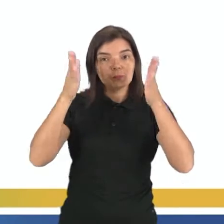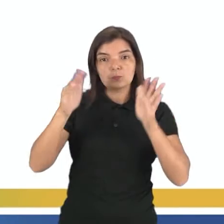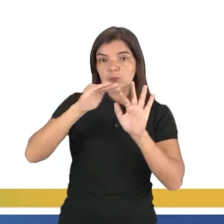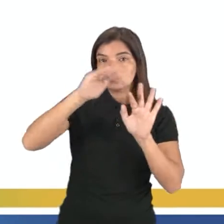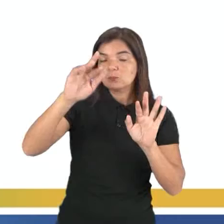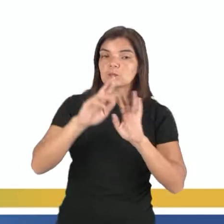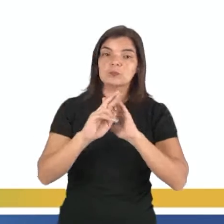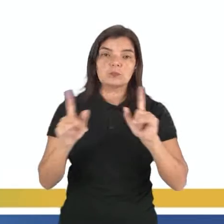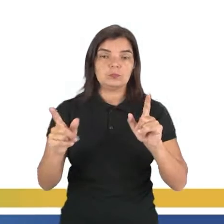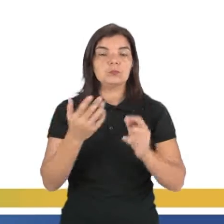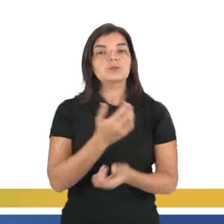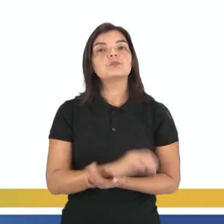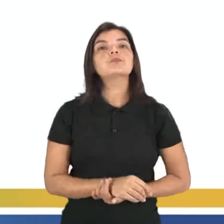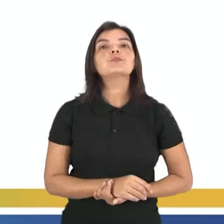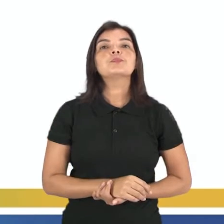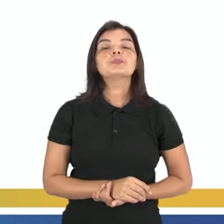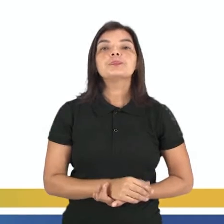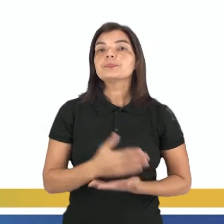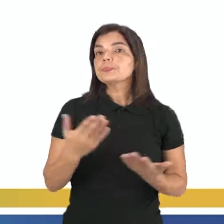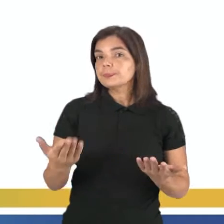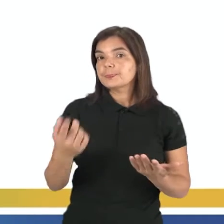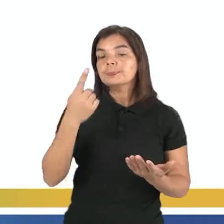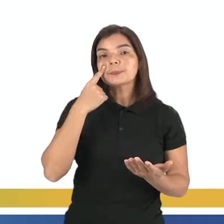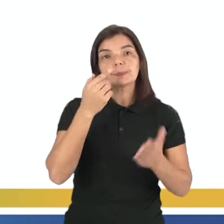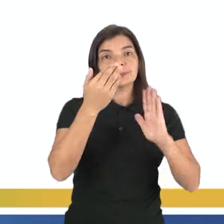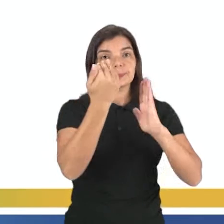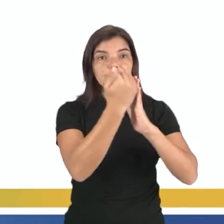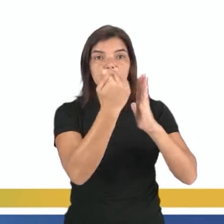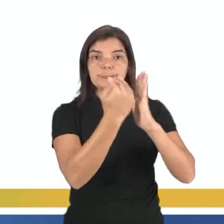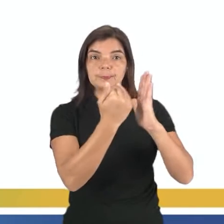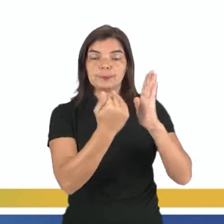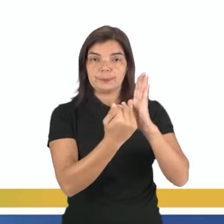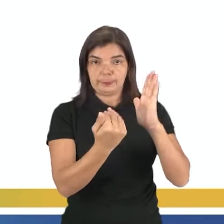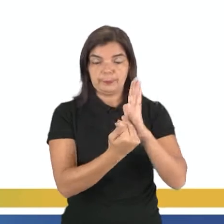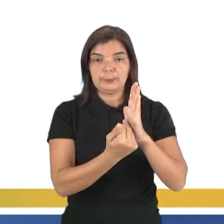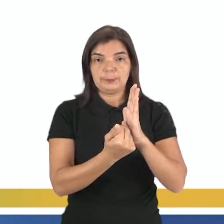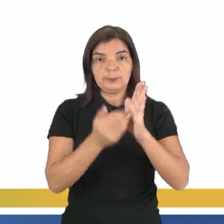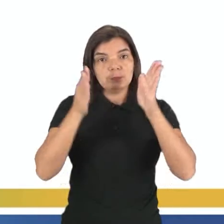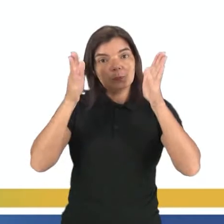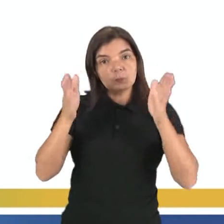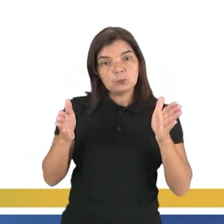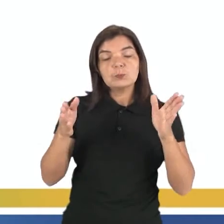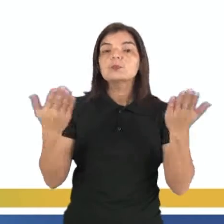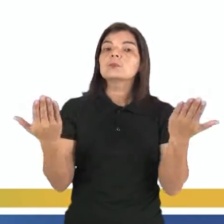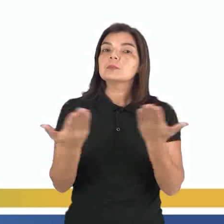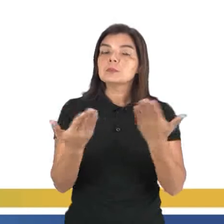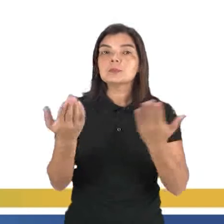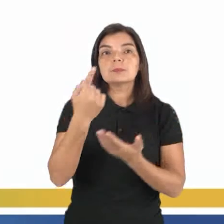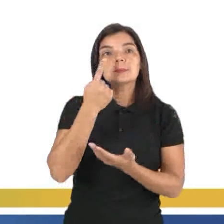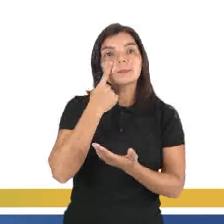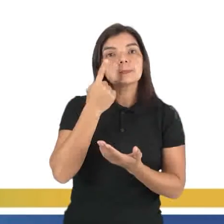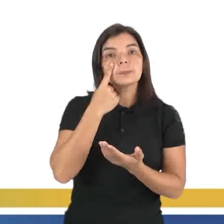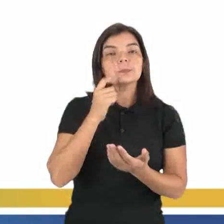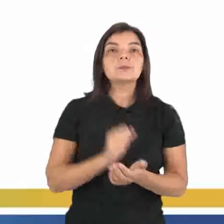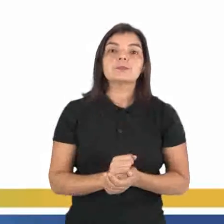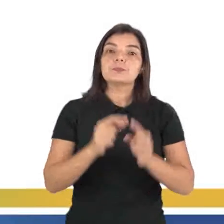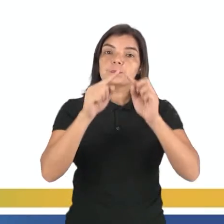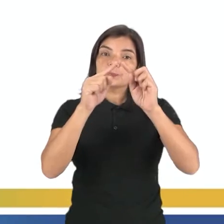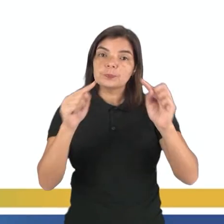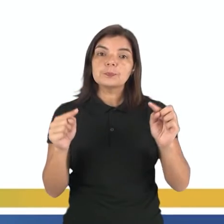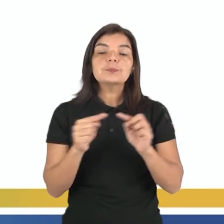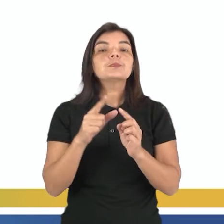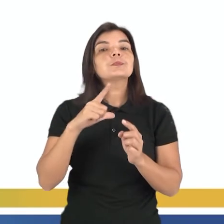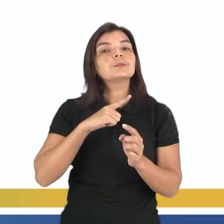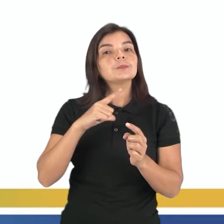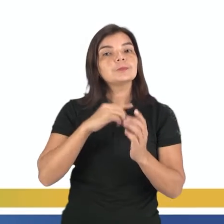são diferentes, beleza? Então, essa é a classificação de acordo com os lados. Agora a gente vai ver que o triângulo ele também